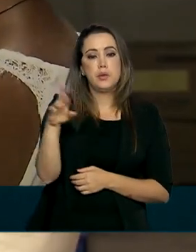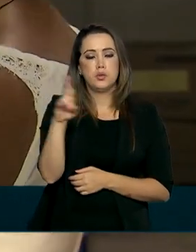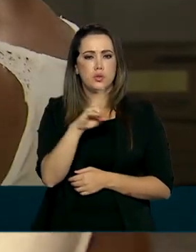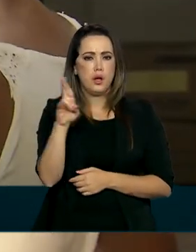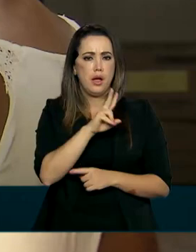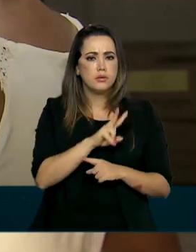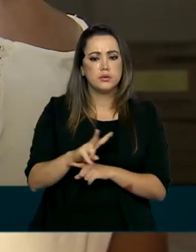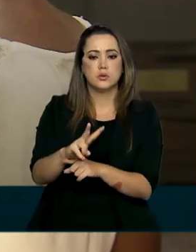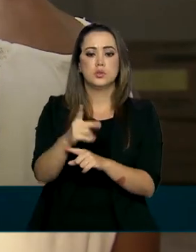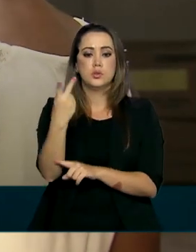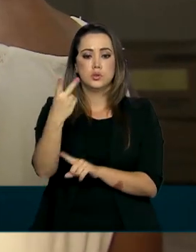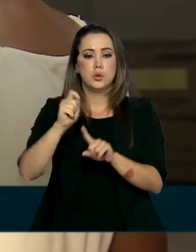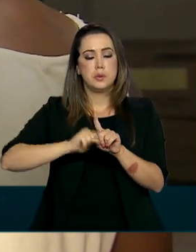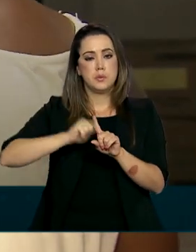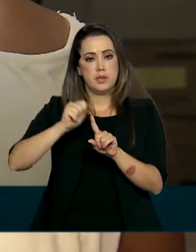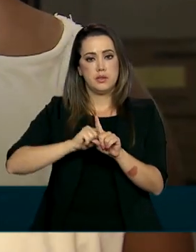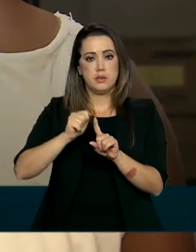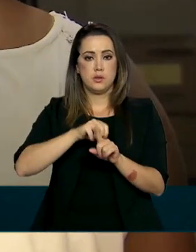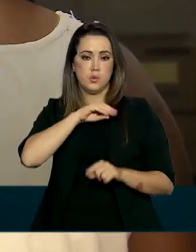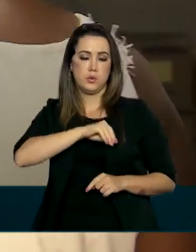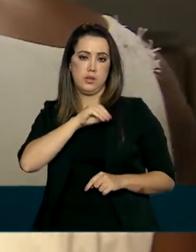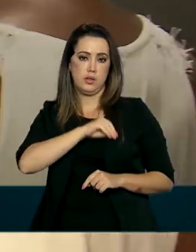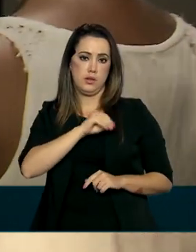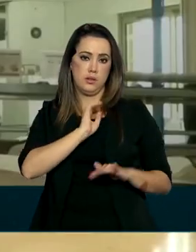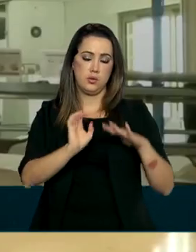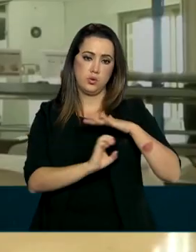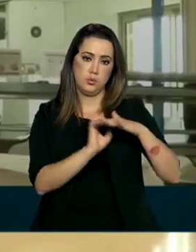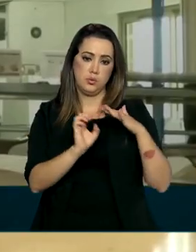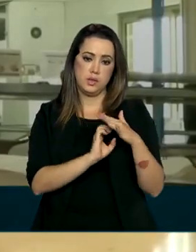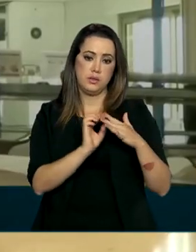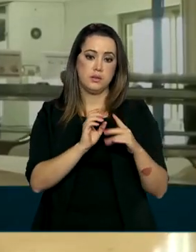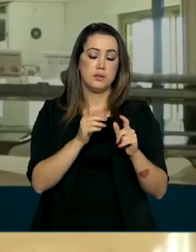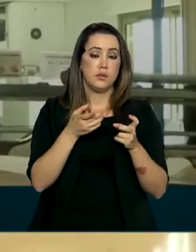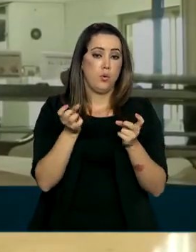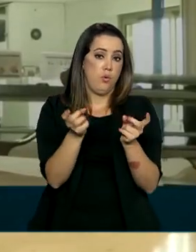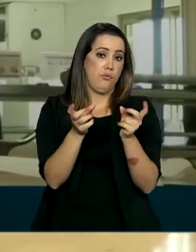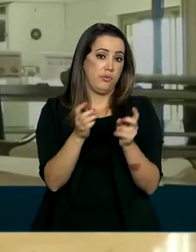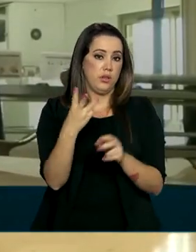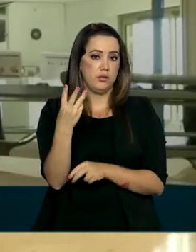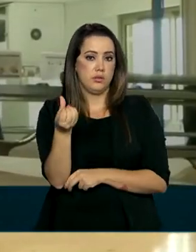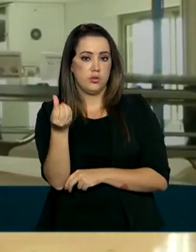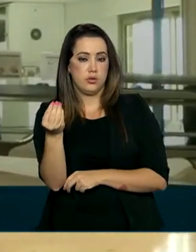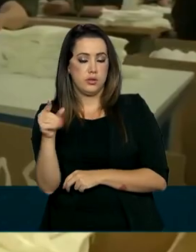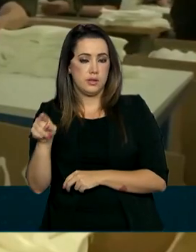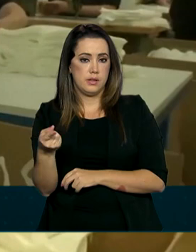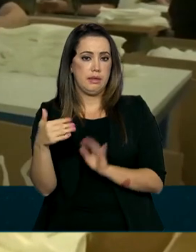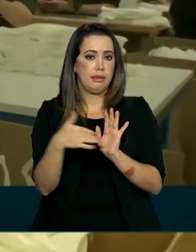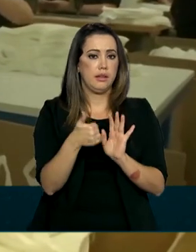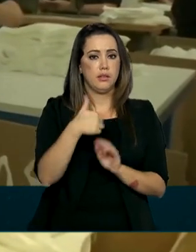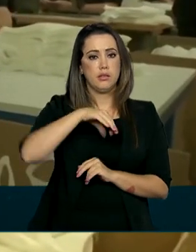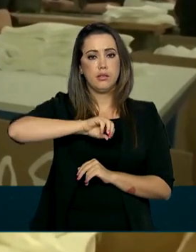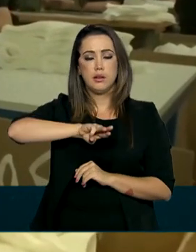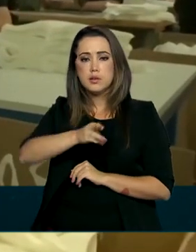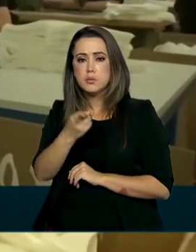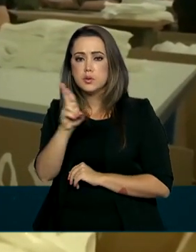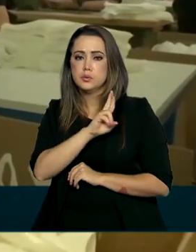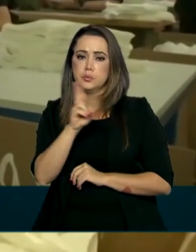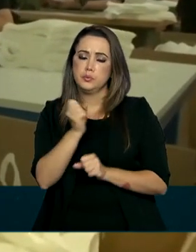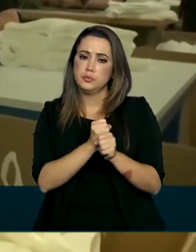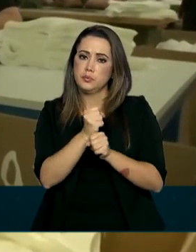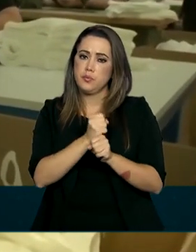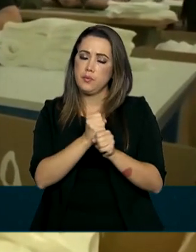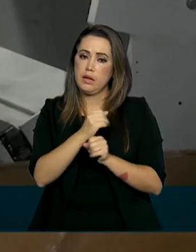financiar dois meses da folha de pagamento de empresas com faturamento de 360 mil a 10 milhões de reais por ano.